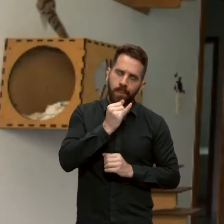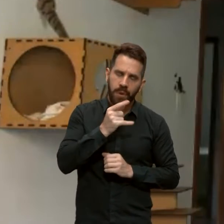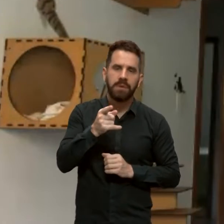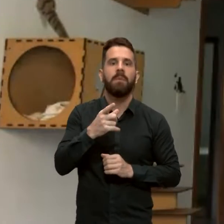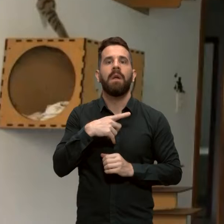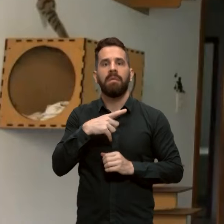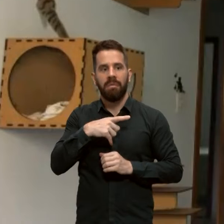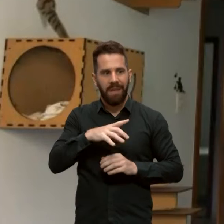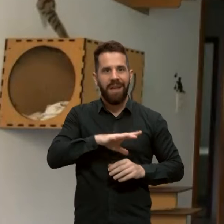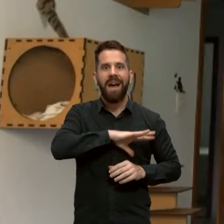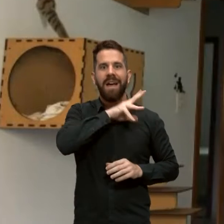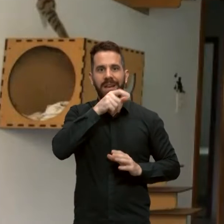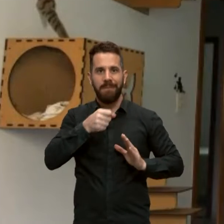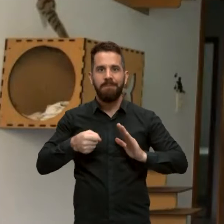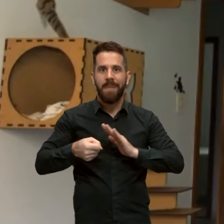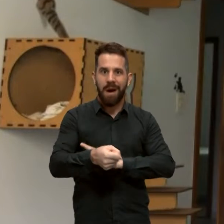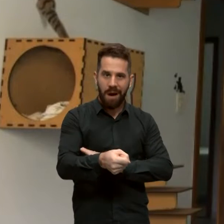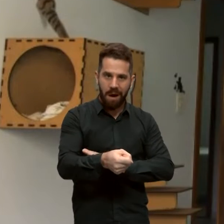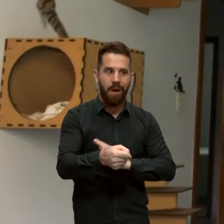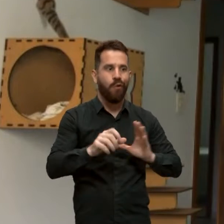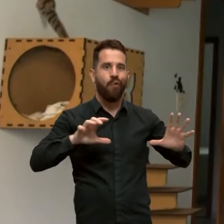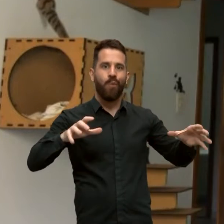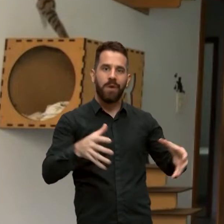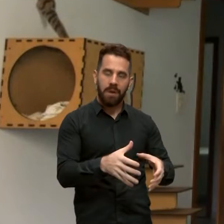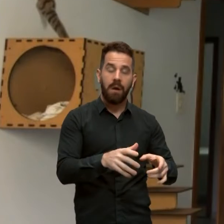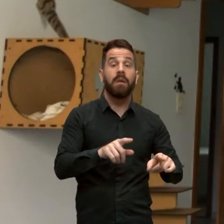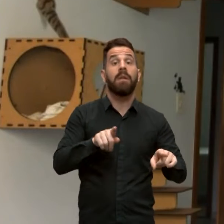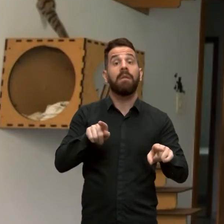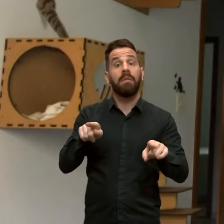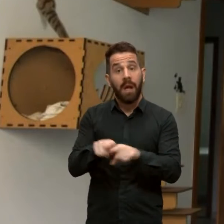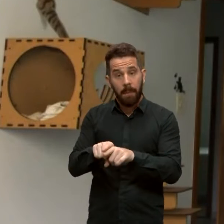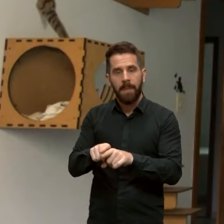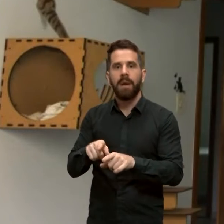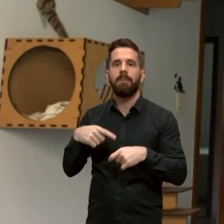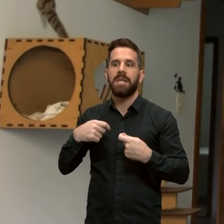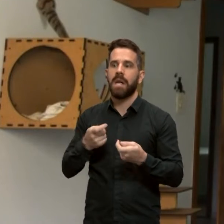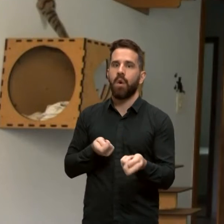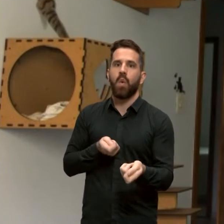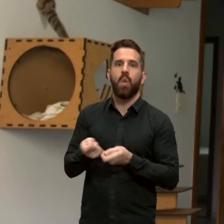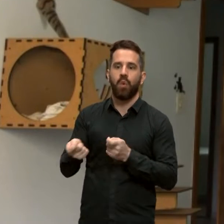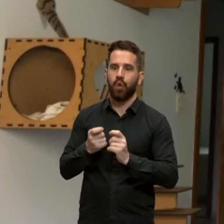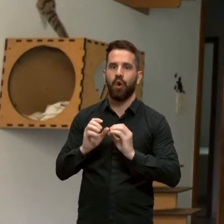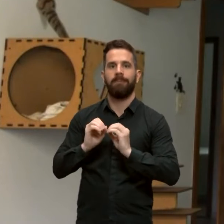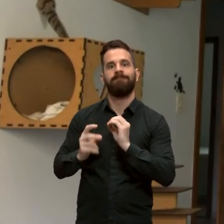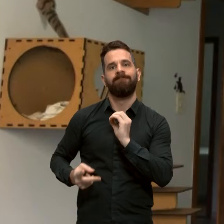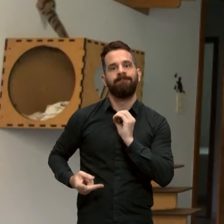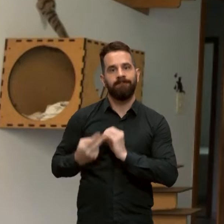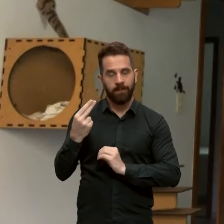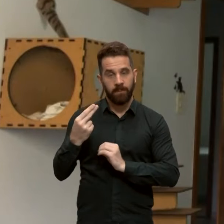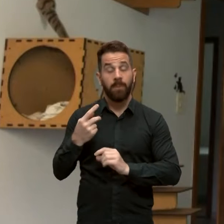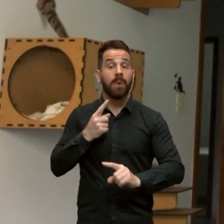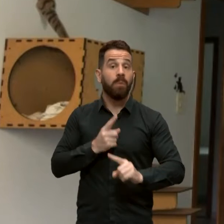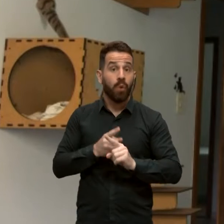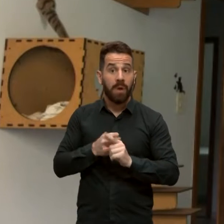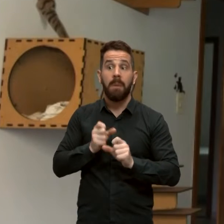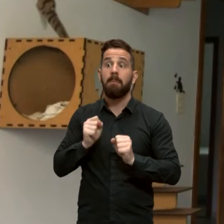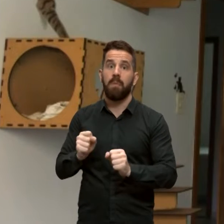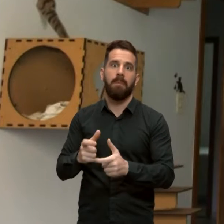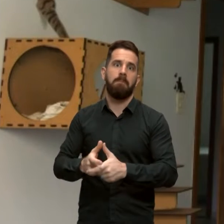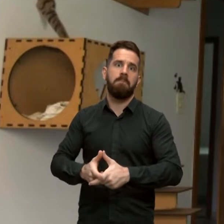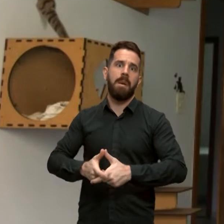comunitário também fala da questão da castração, do controle populacional de animais, que é um risco para a saúde